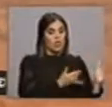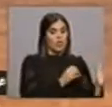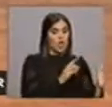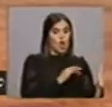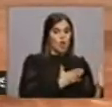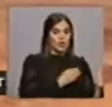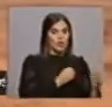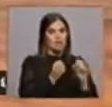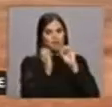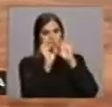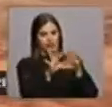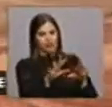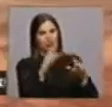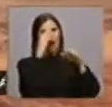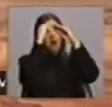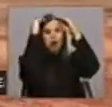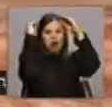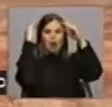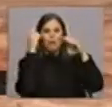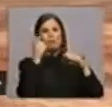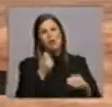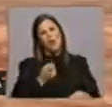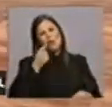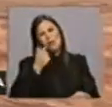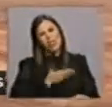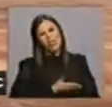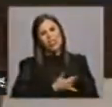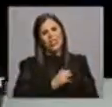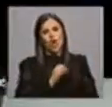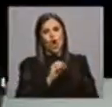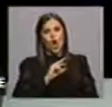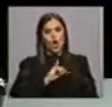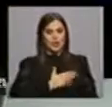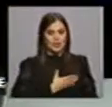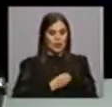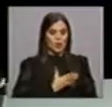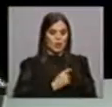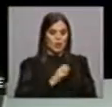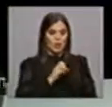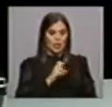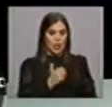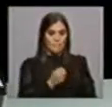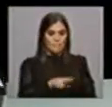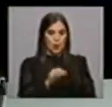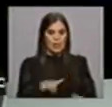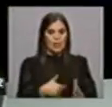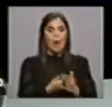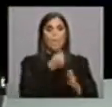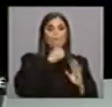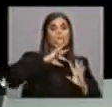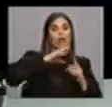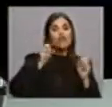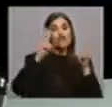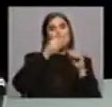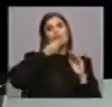assim, tínhamos muito, muito pouco dióxido de carbono para fazer de Marte uma nova Terra. Mas, para além disso, este estudo